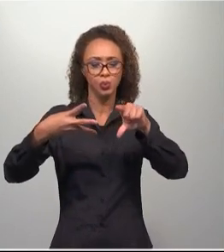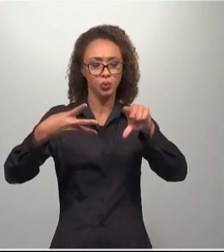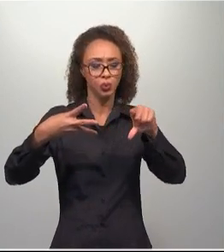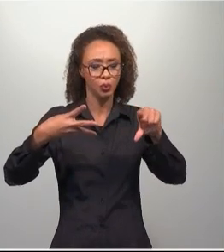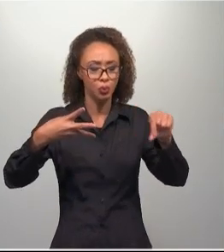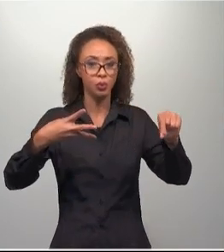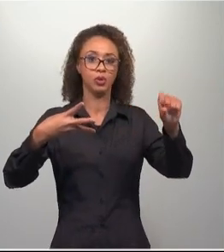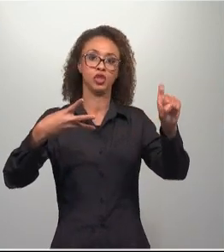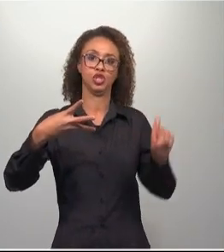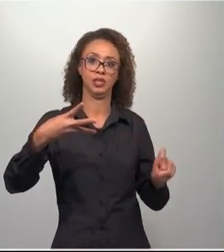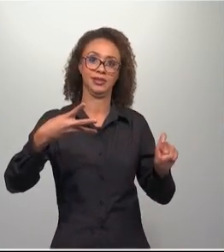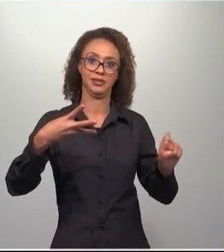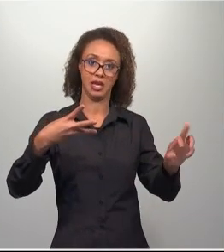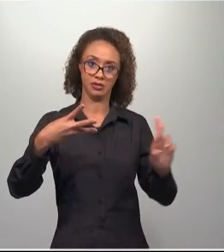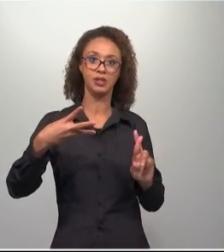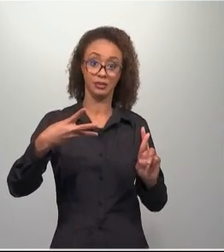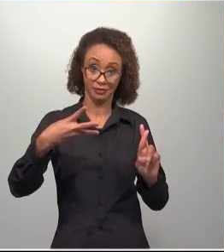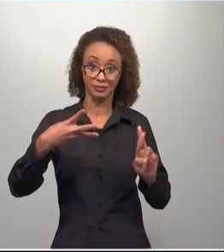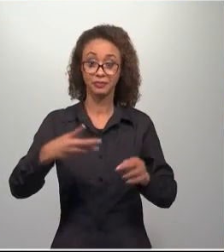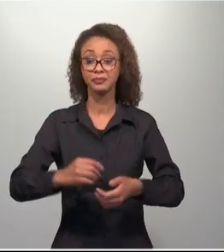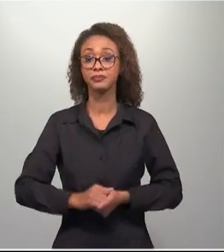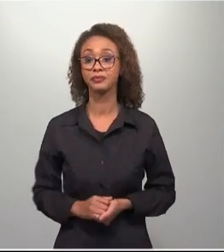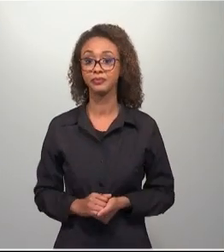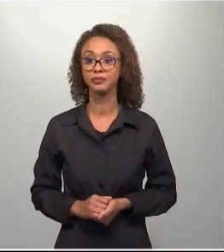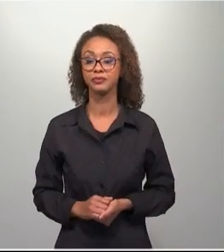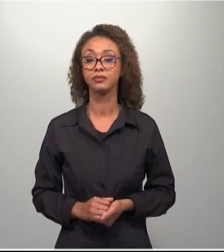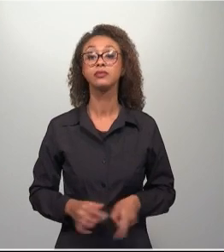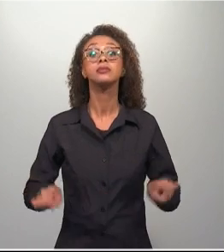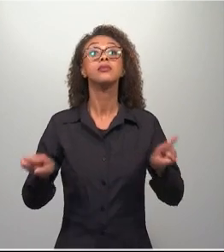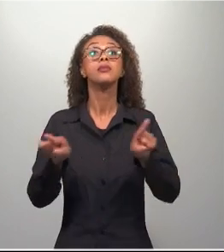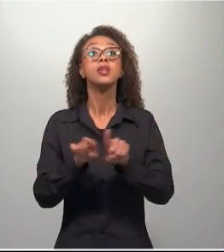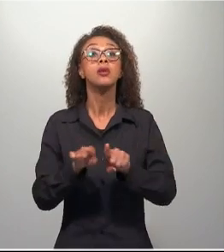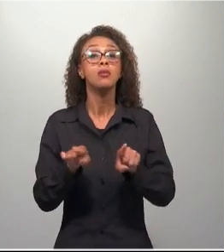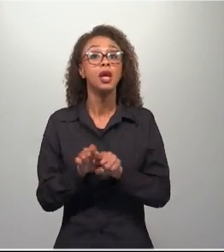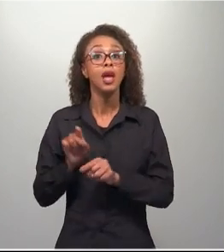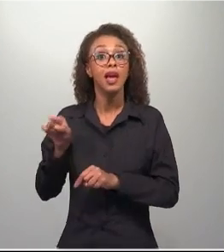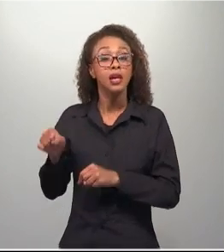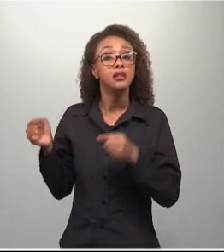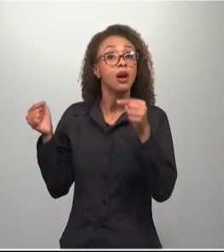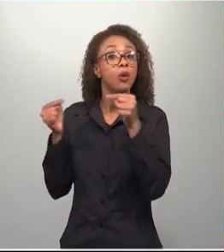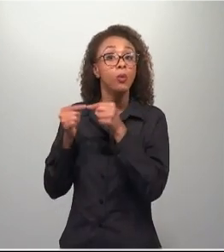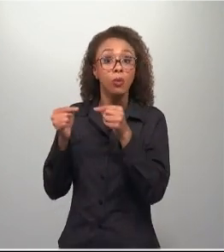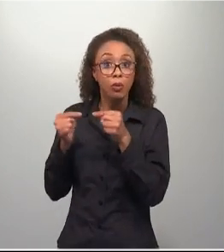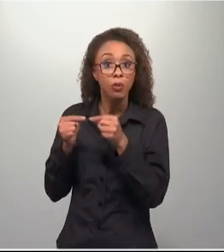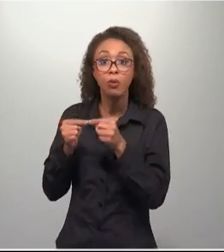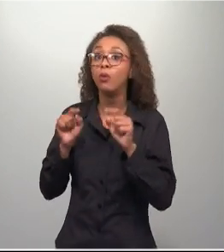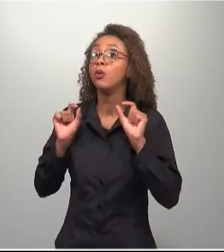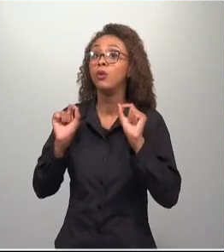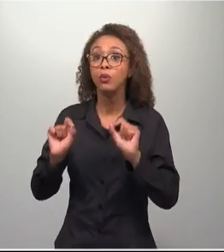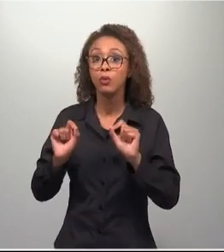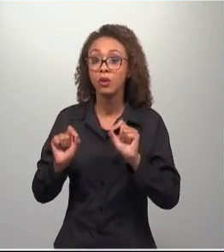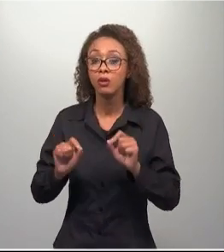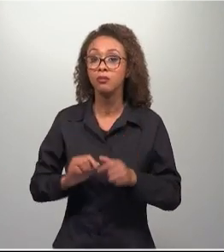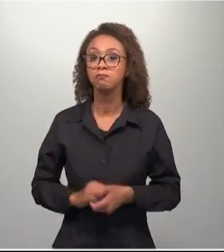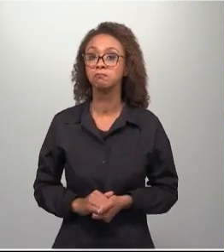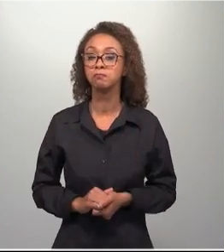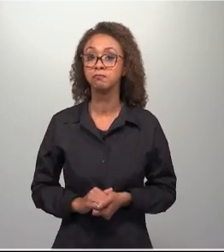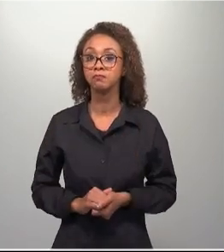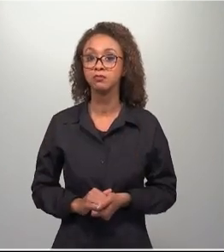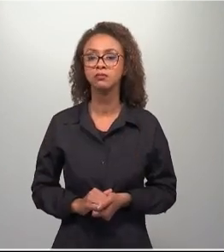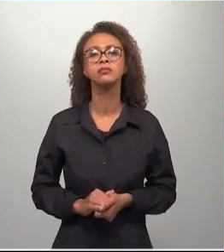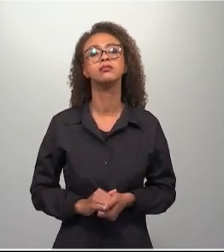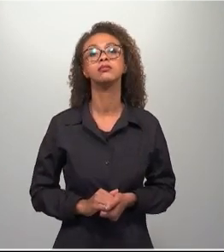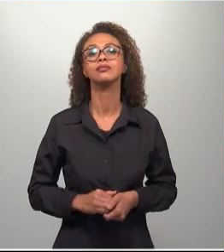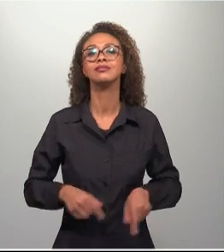tenho os códigos isso vale pra todas as algemas